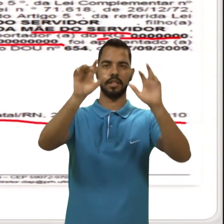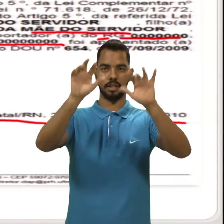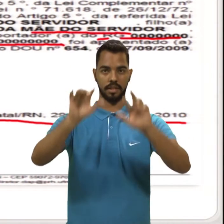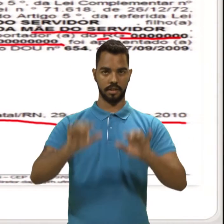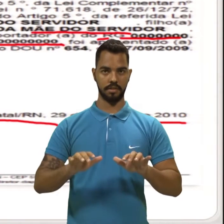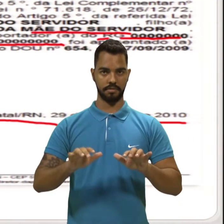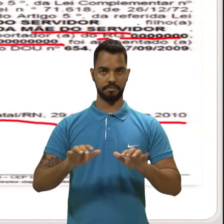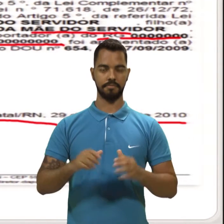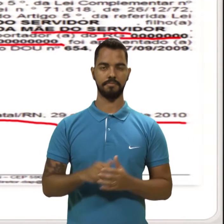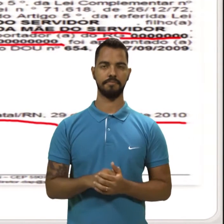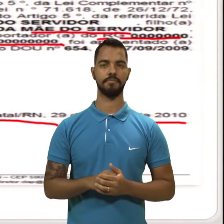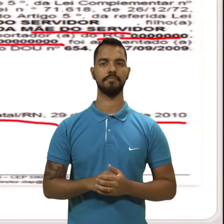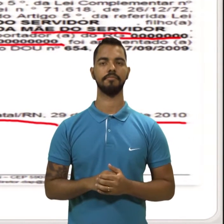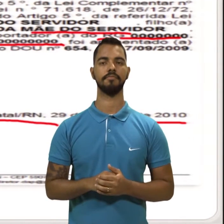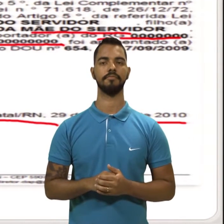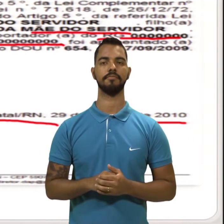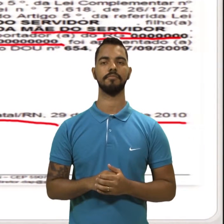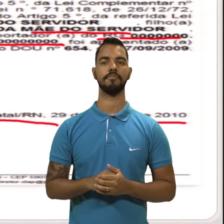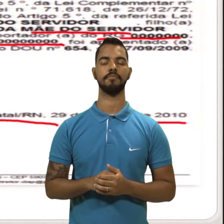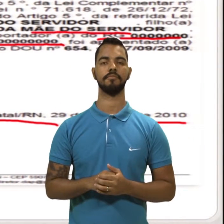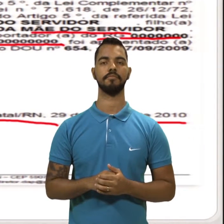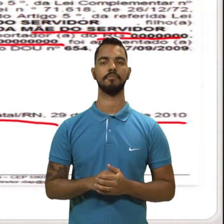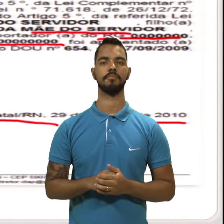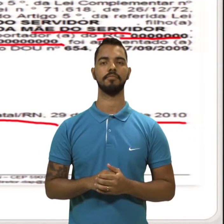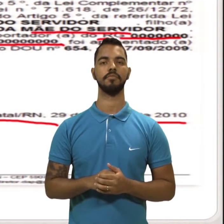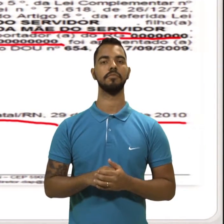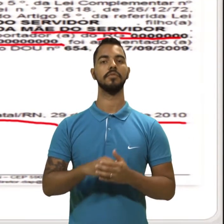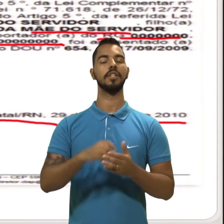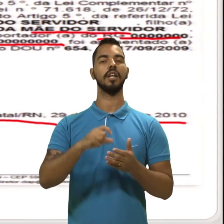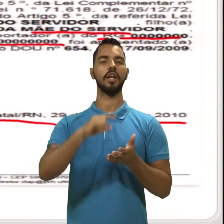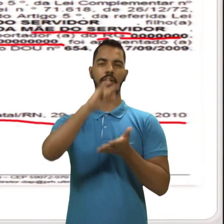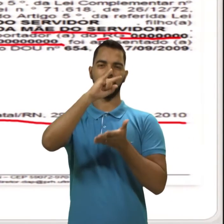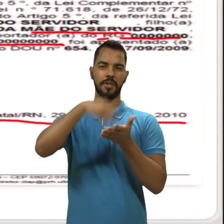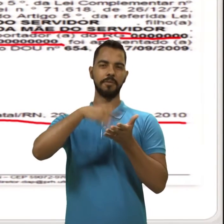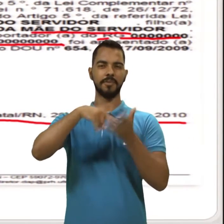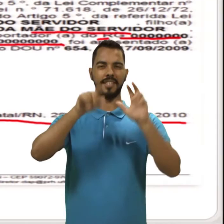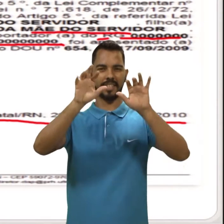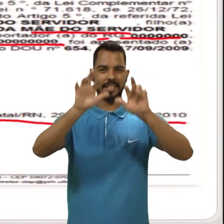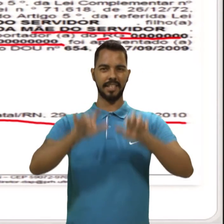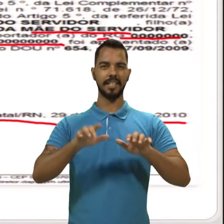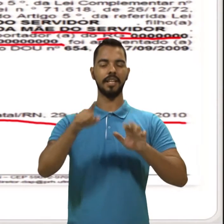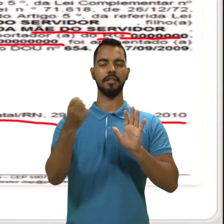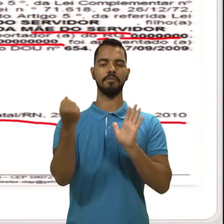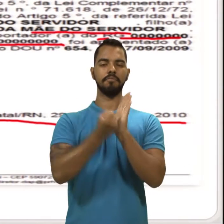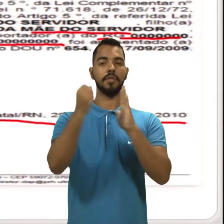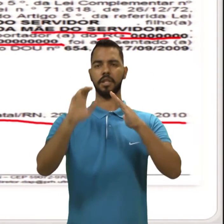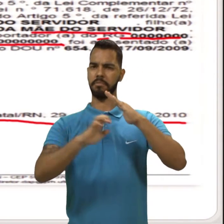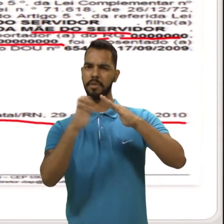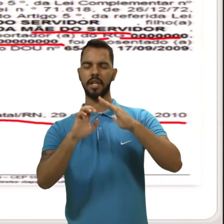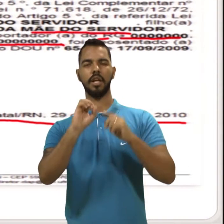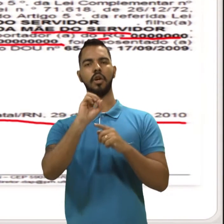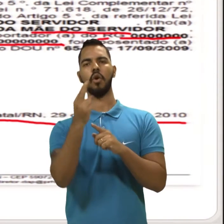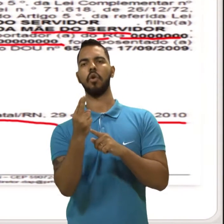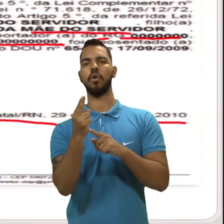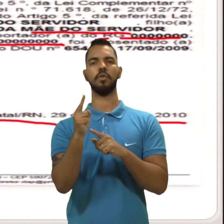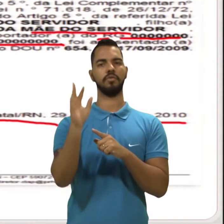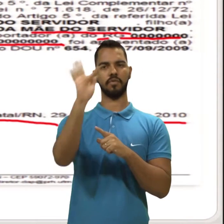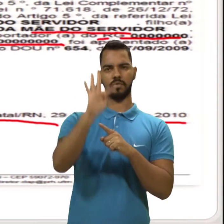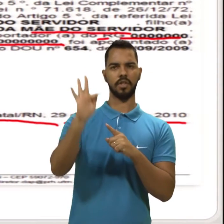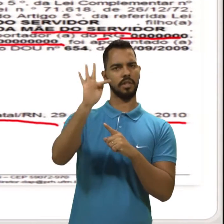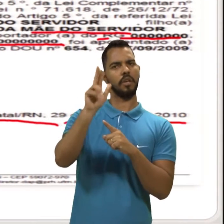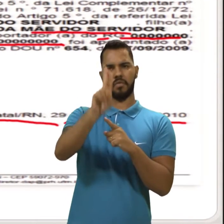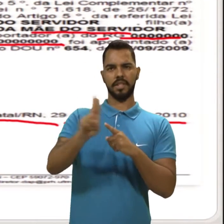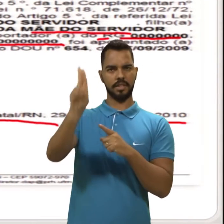nesse documento existe o logotipo da empresa ou da universidade, juntamente